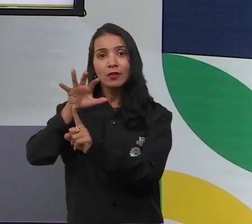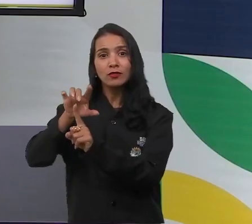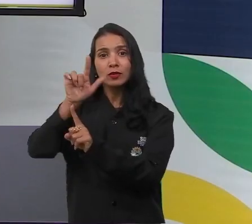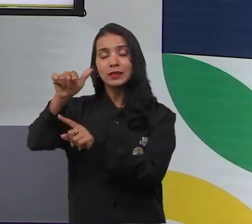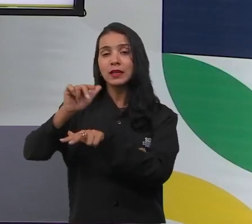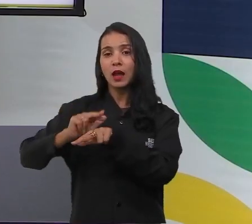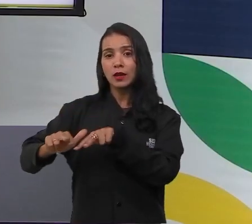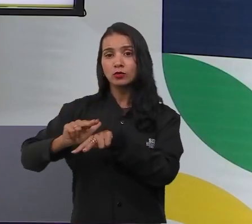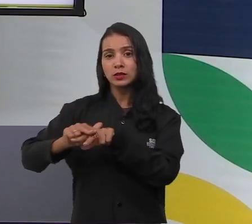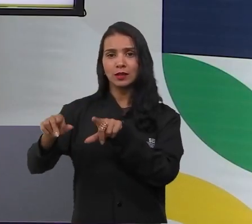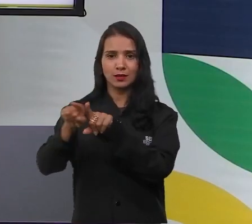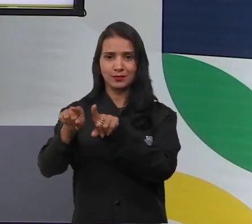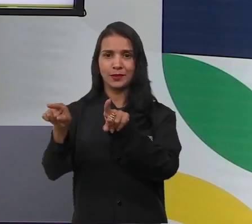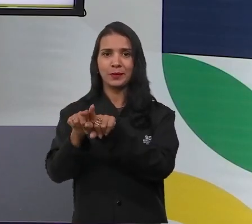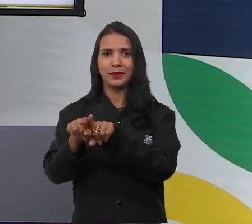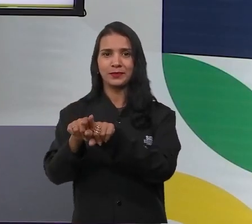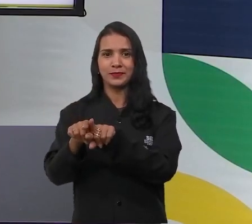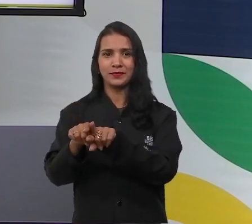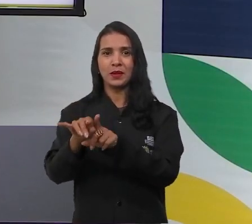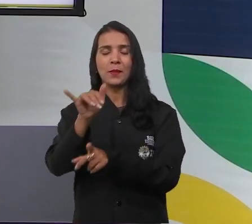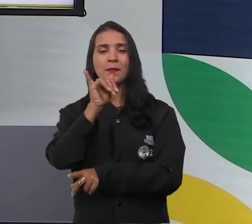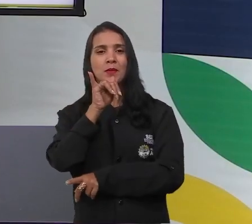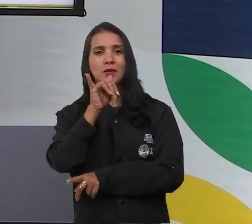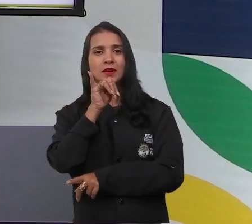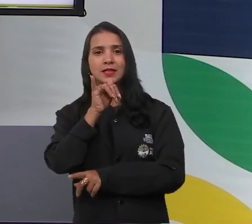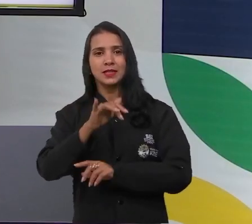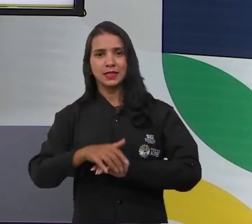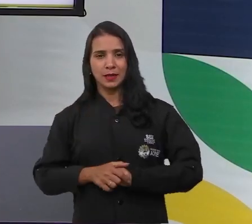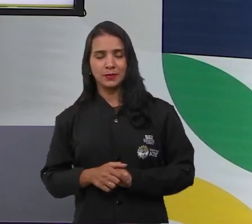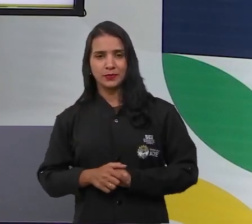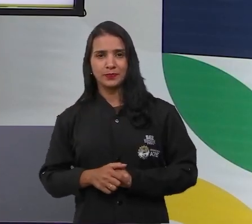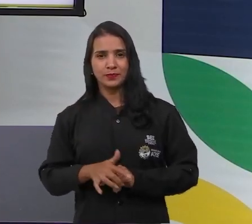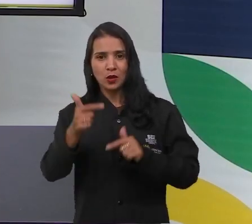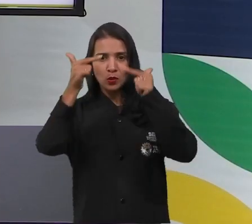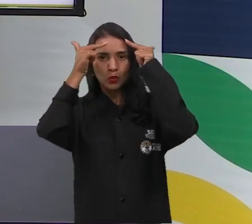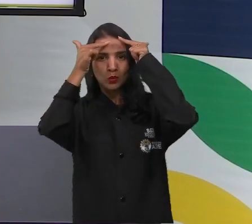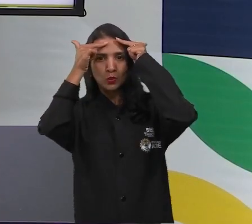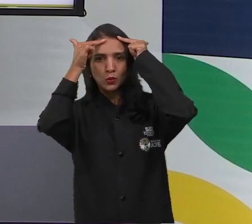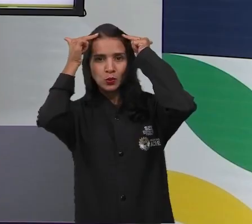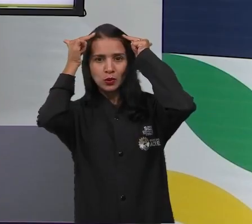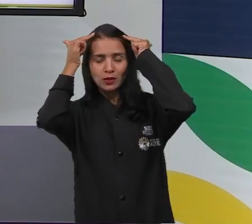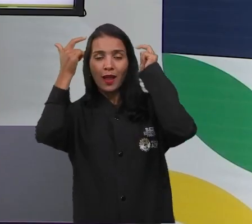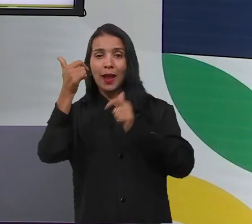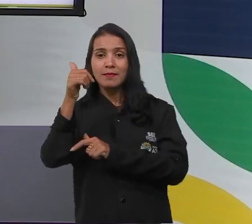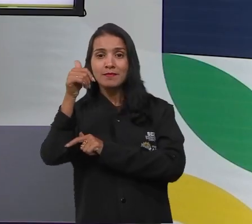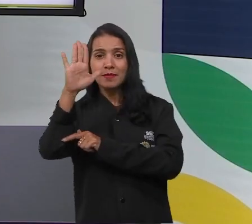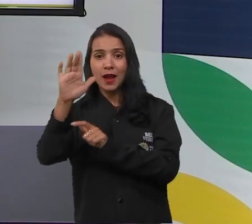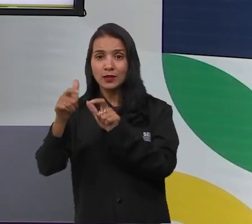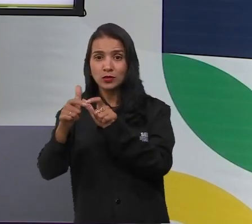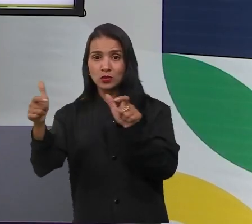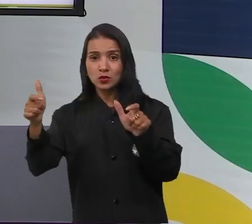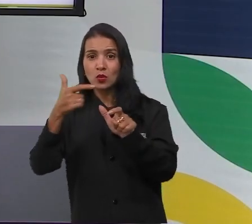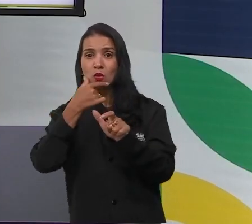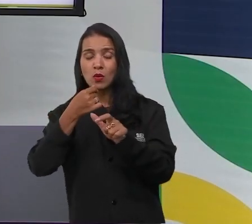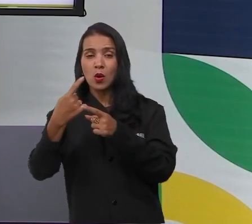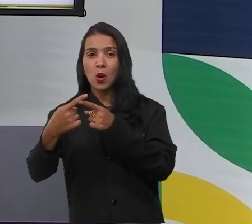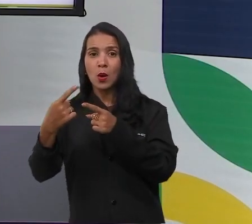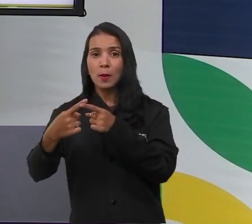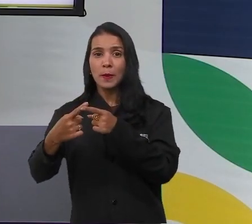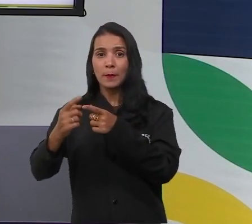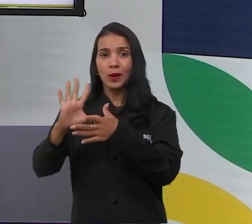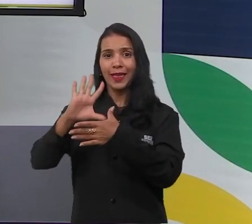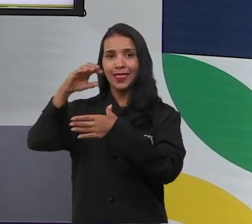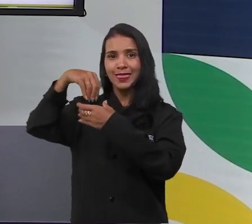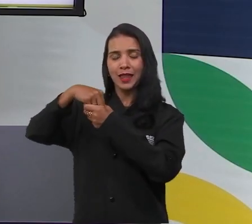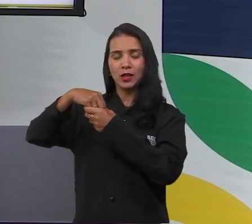sexo. Quando eu falo assim, porque, por exemplo, a calvície apresenta mais em homens devido a certos hormônios. Que